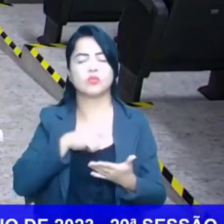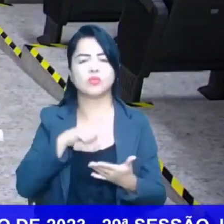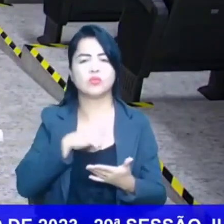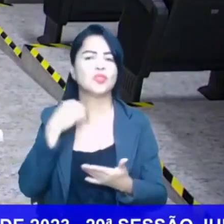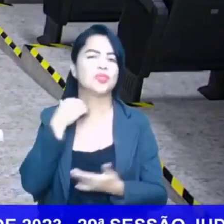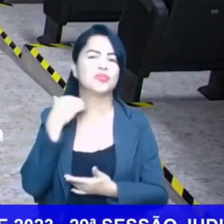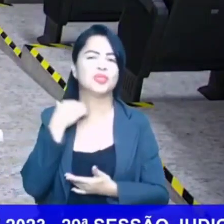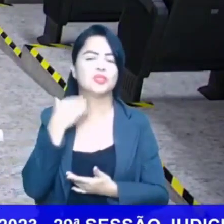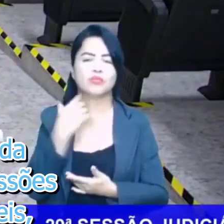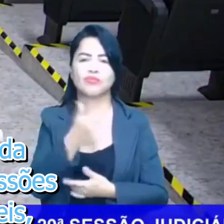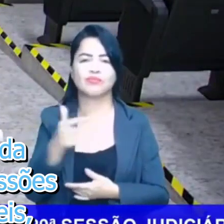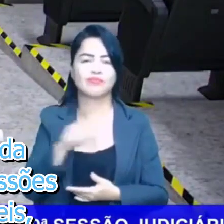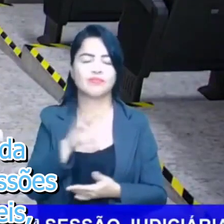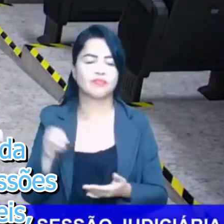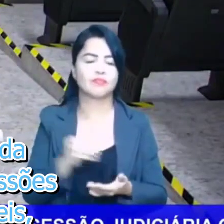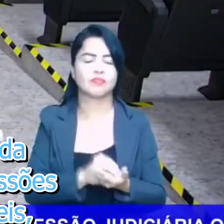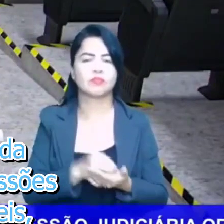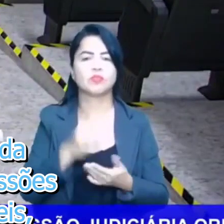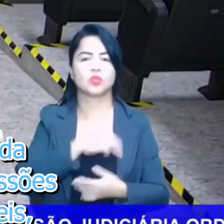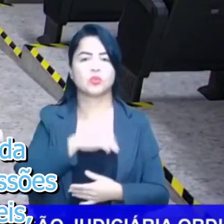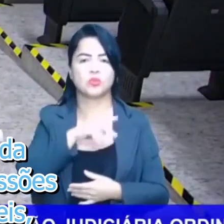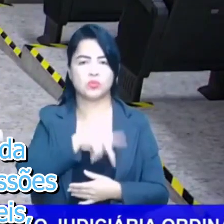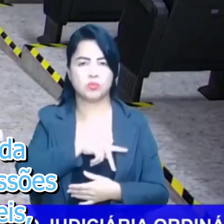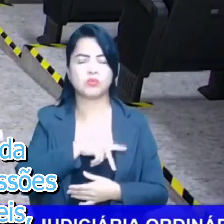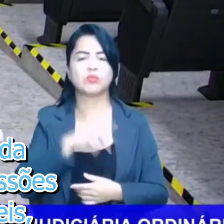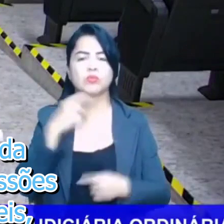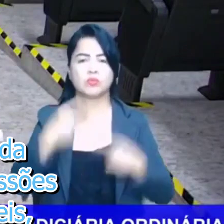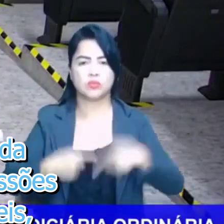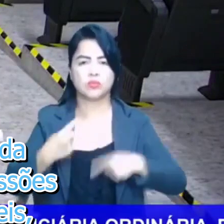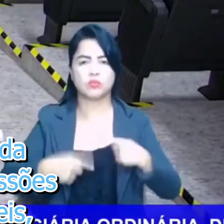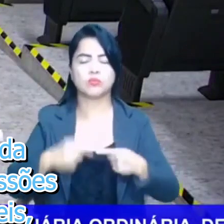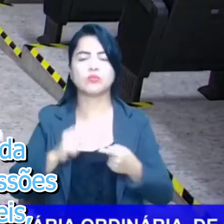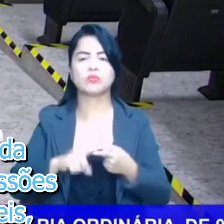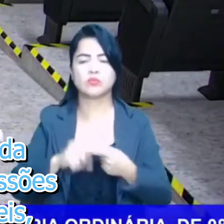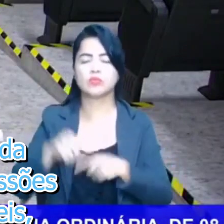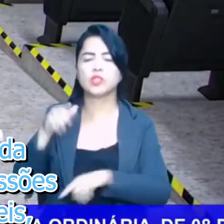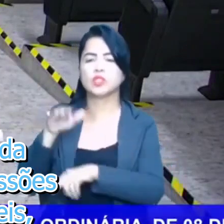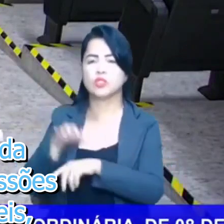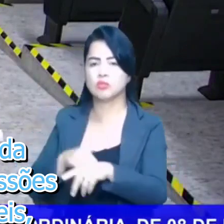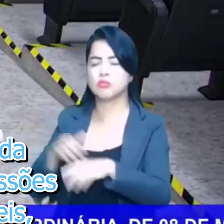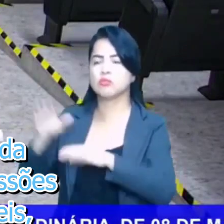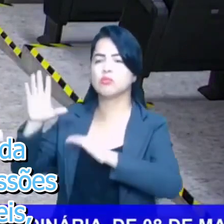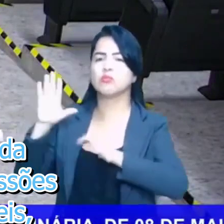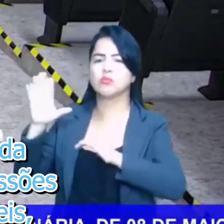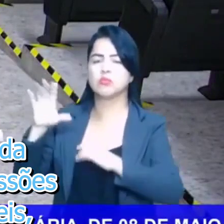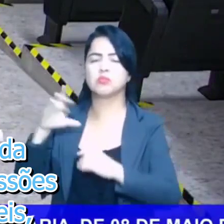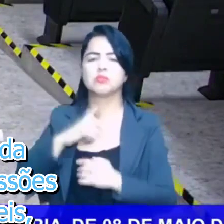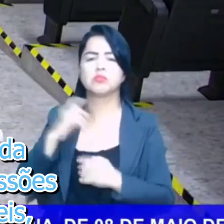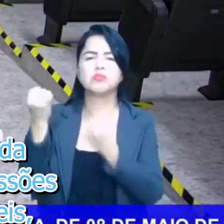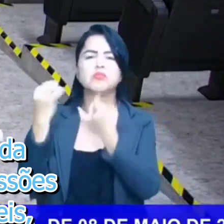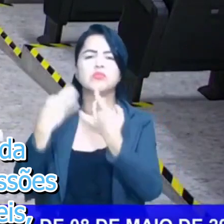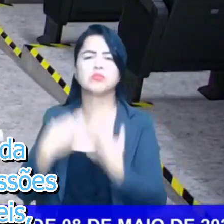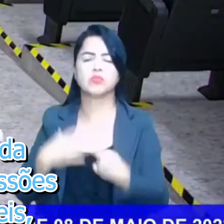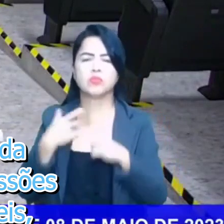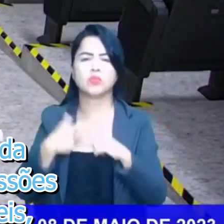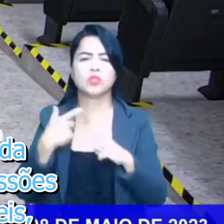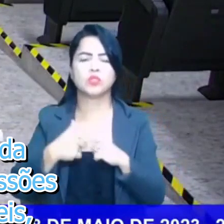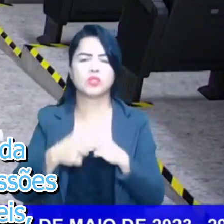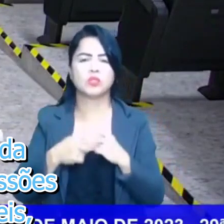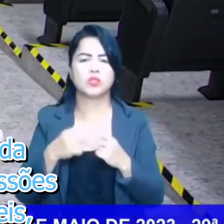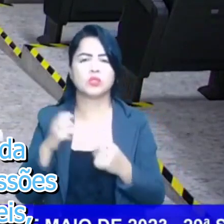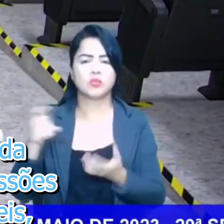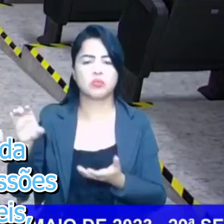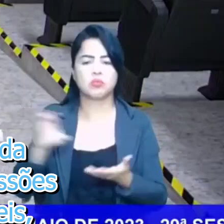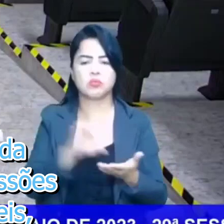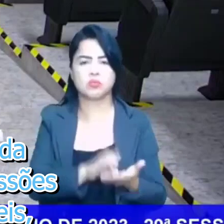específicas. O Ministério Público Eleitoral requereu a intimação da candidata para se manifestarem a respeito das omissões das despesas